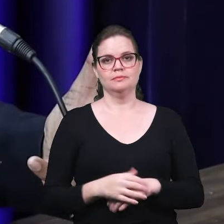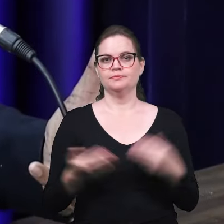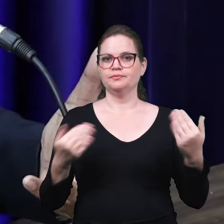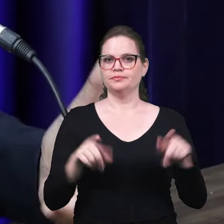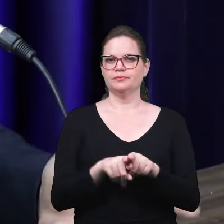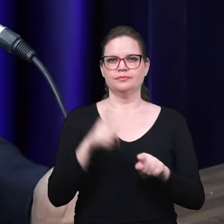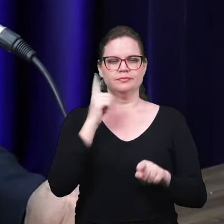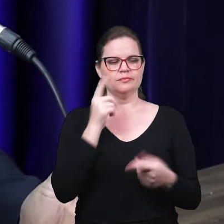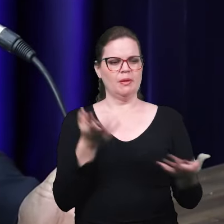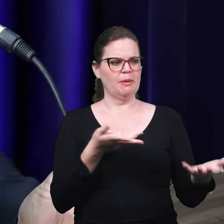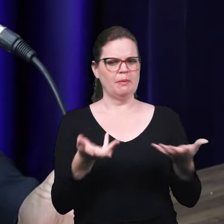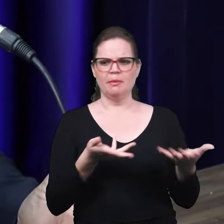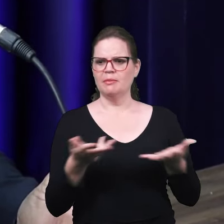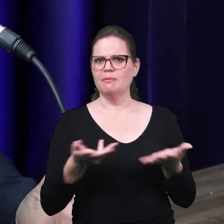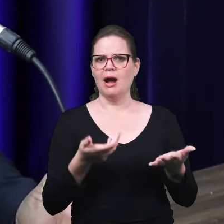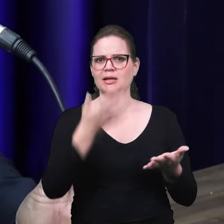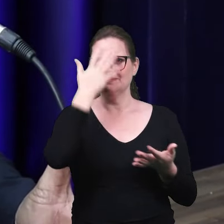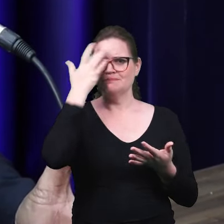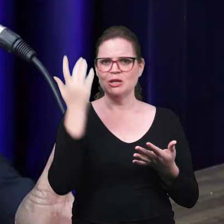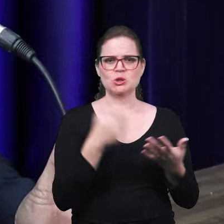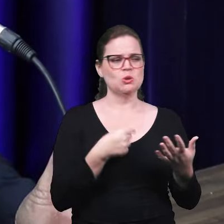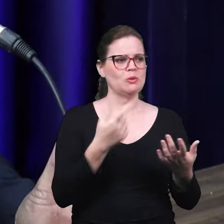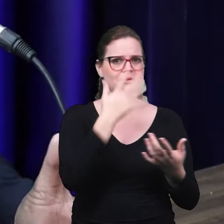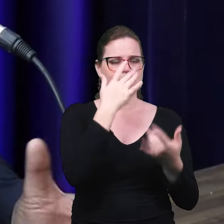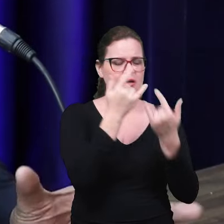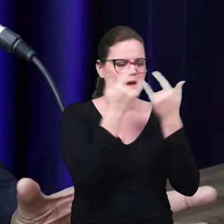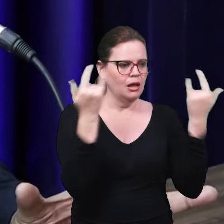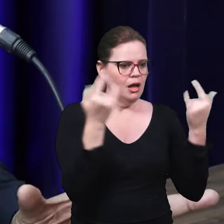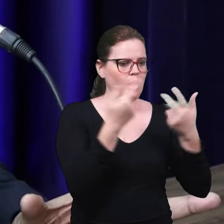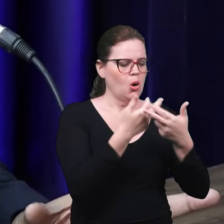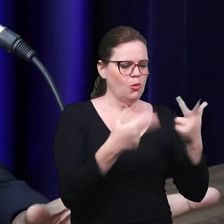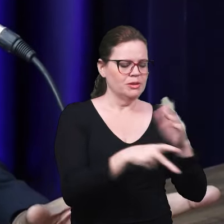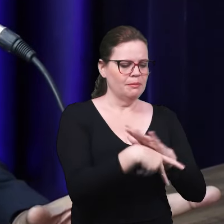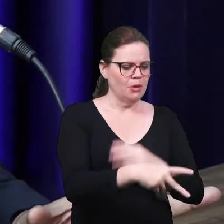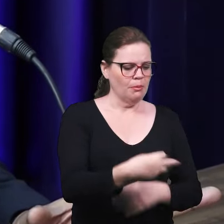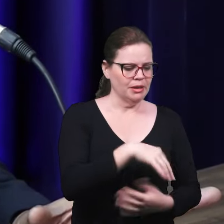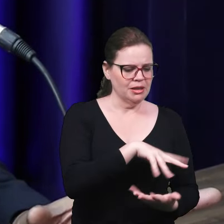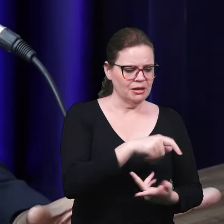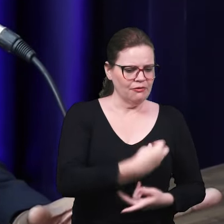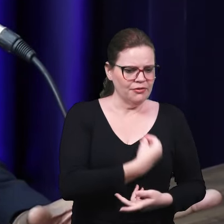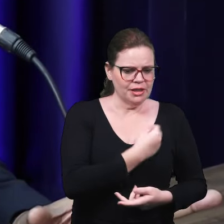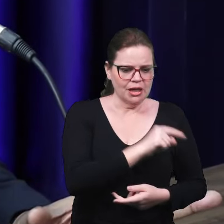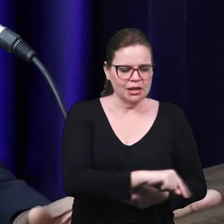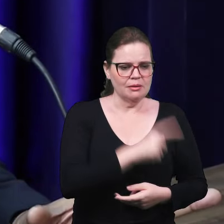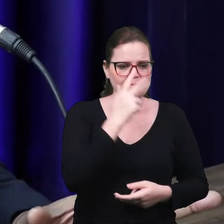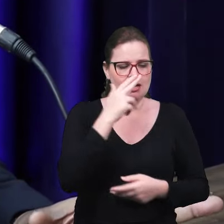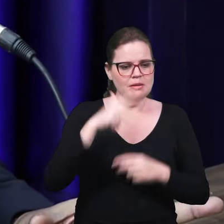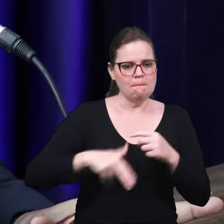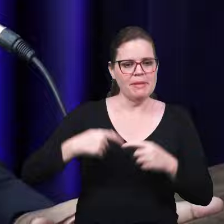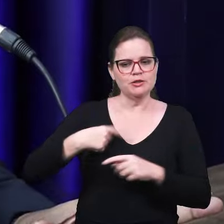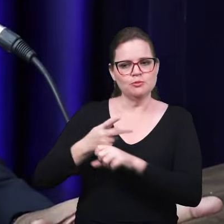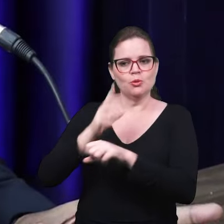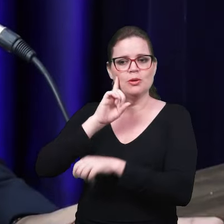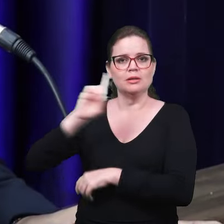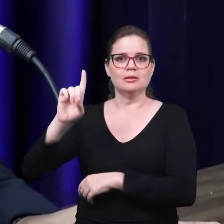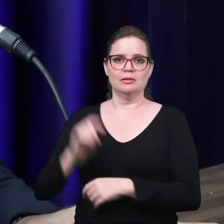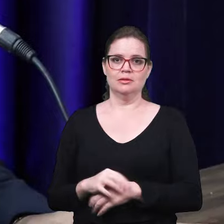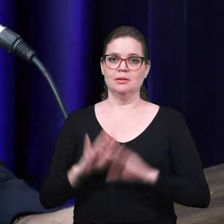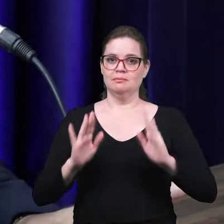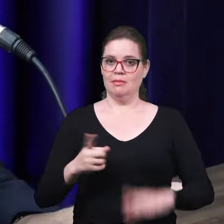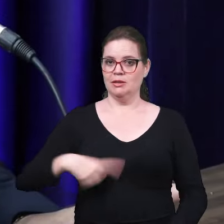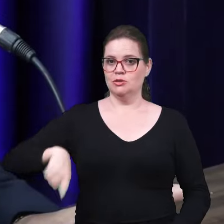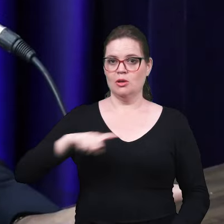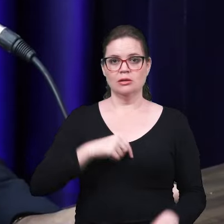homem de buscar a Deus, né? Então, mas a igreja, a experiência da igreja é estar vivendo a